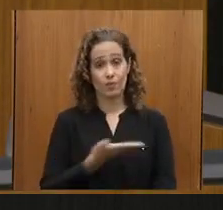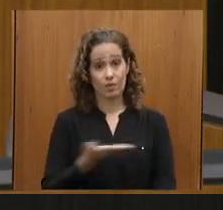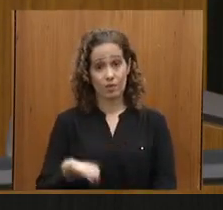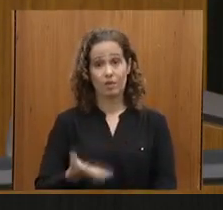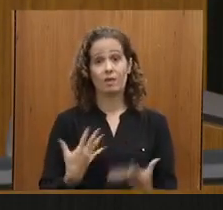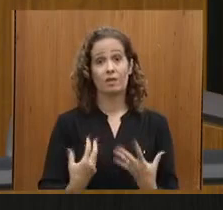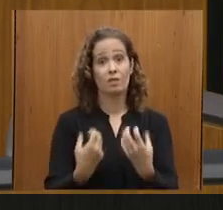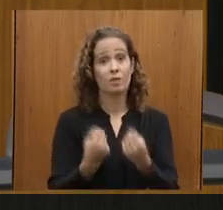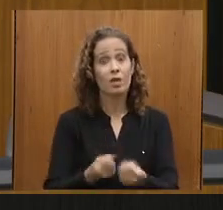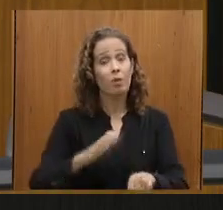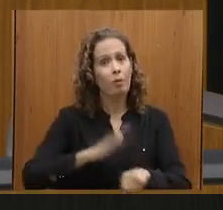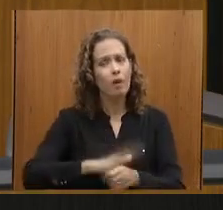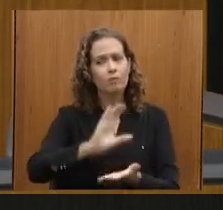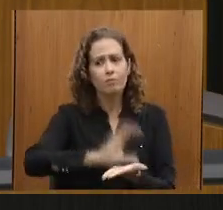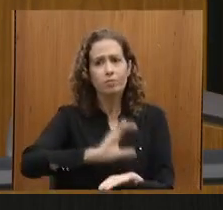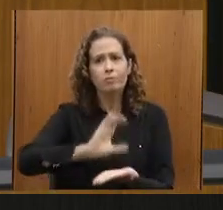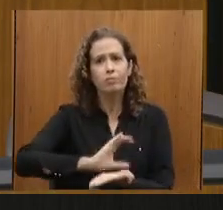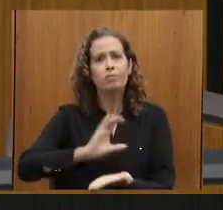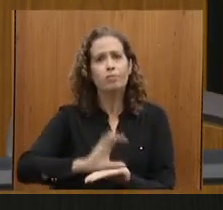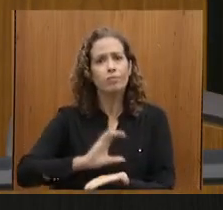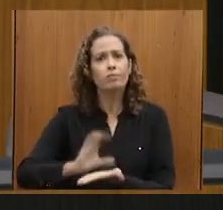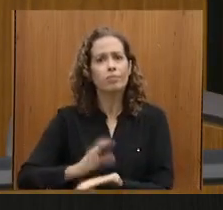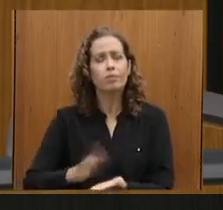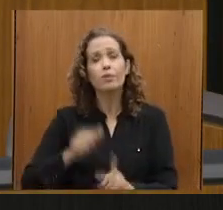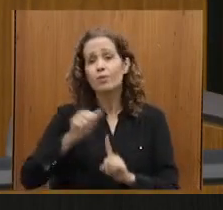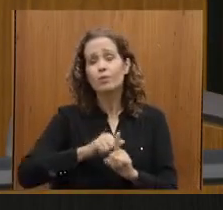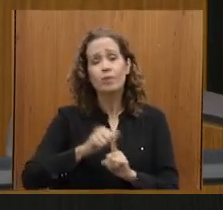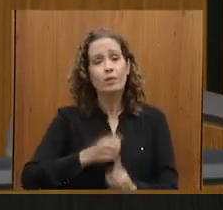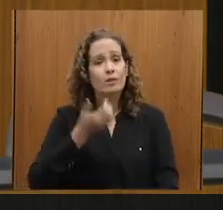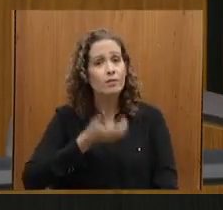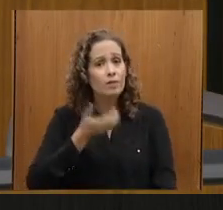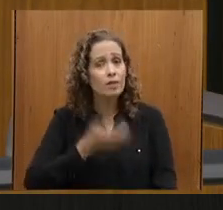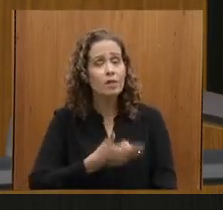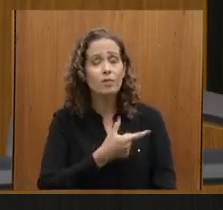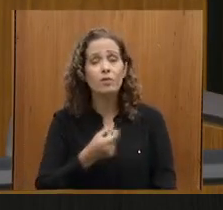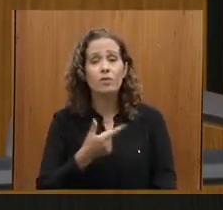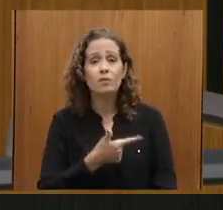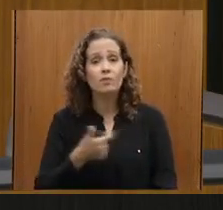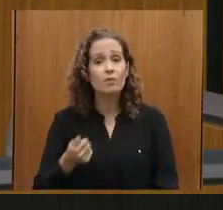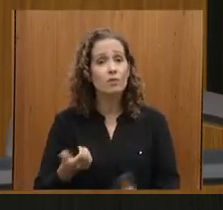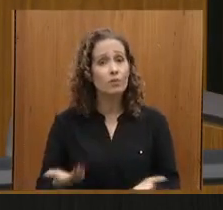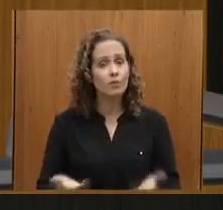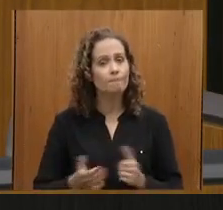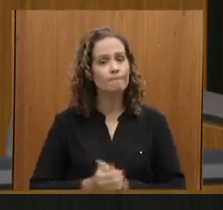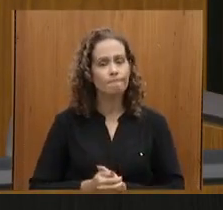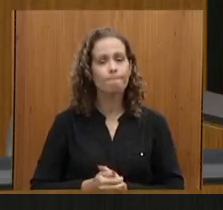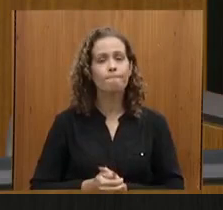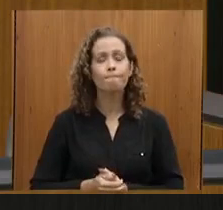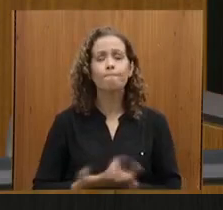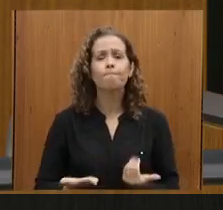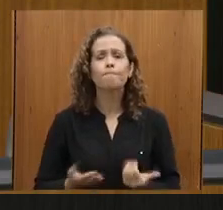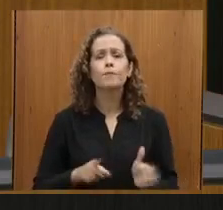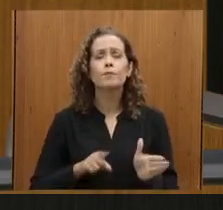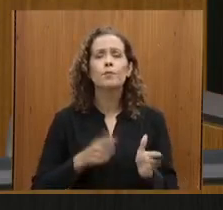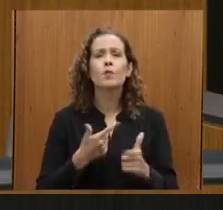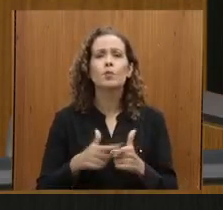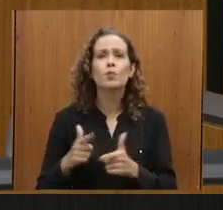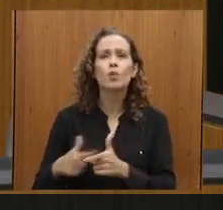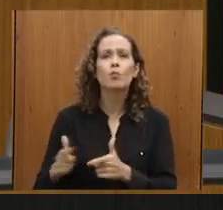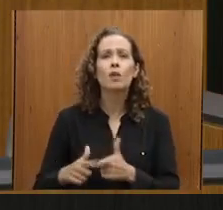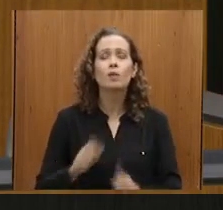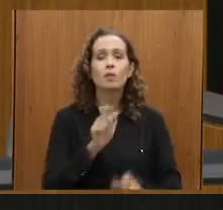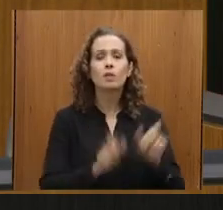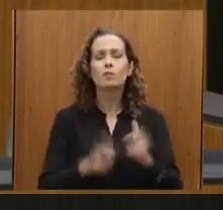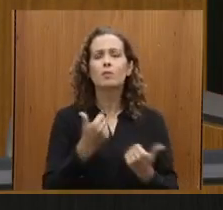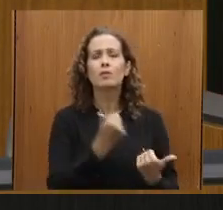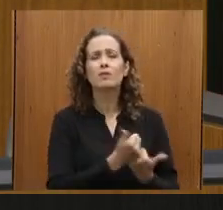receberão mais recursos ao longo do mês de dezembro de 2021. a questão das auxiliares, eu acho que é de